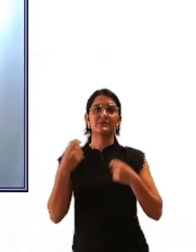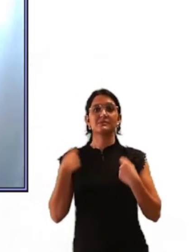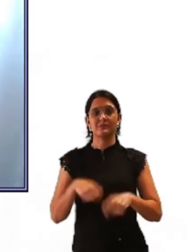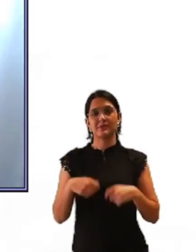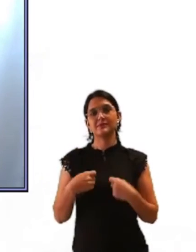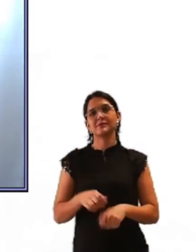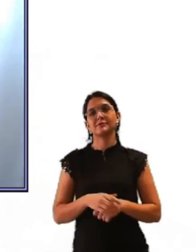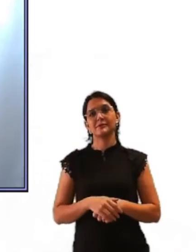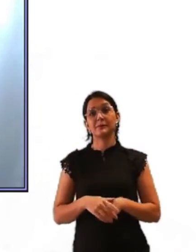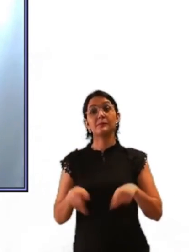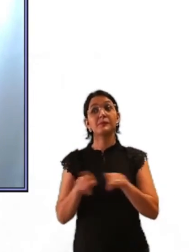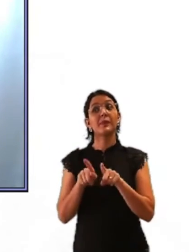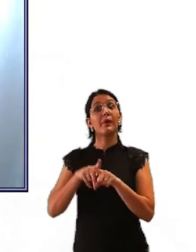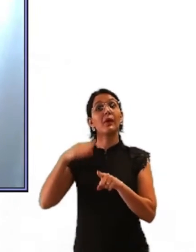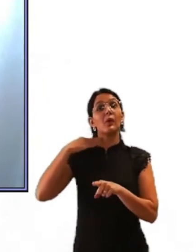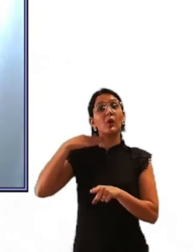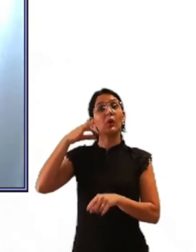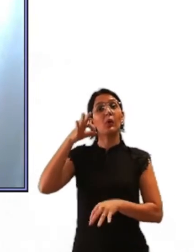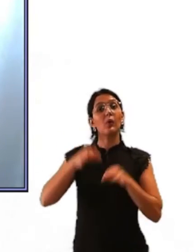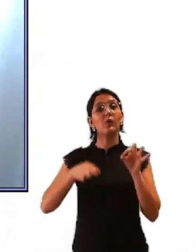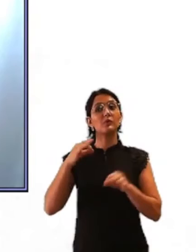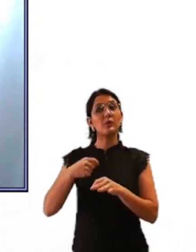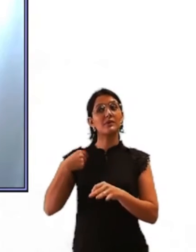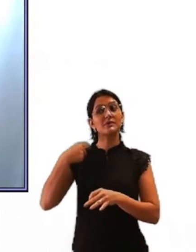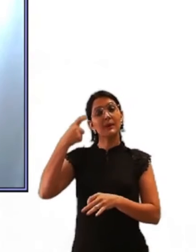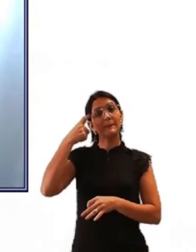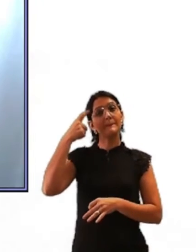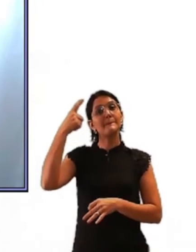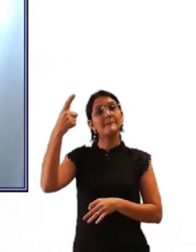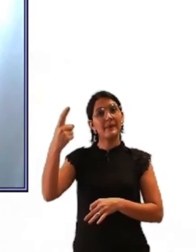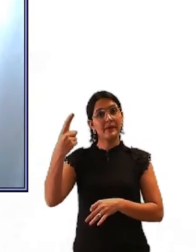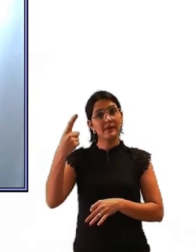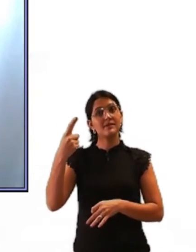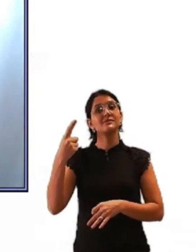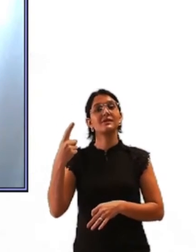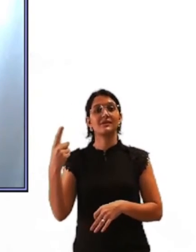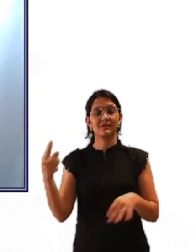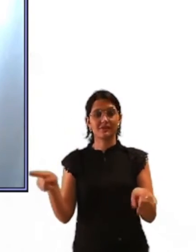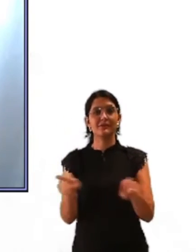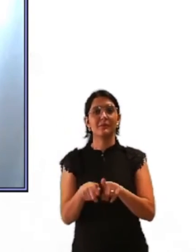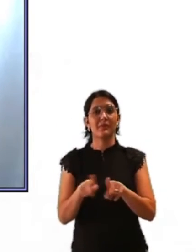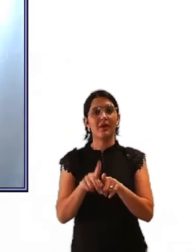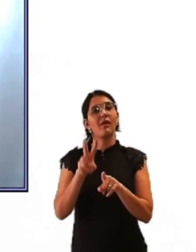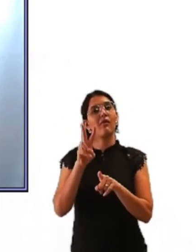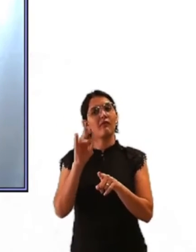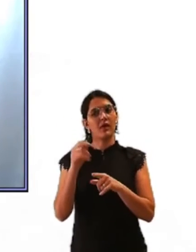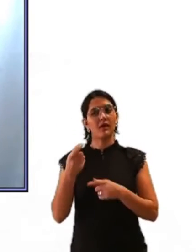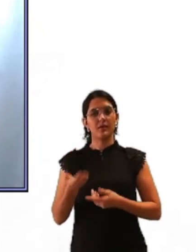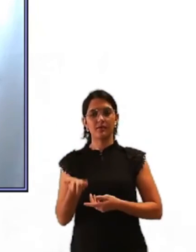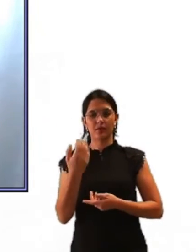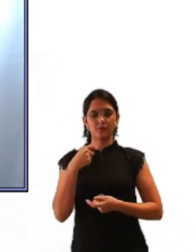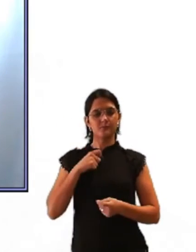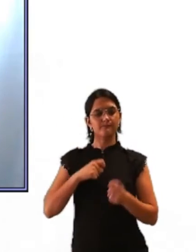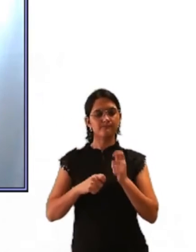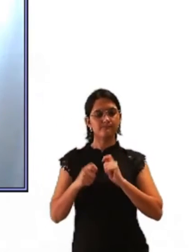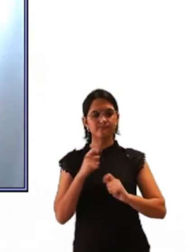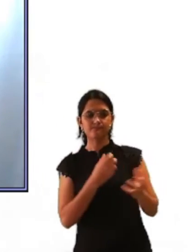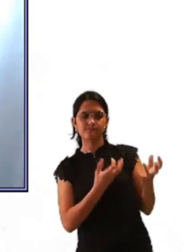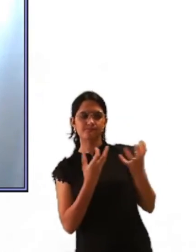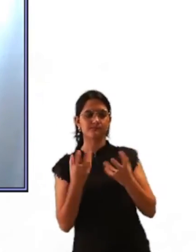e o juiz, ciente desses fatores, ele mesmo vai exercer o autocontrole.